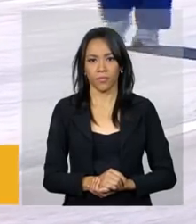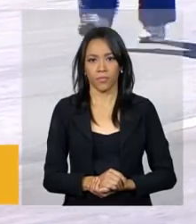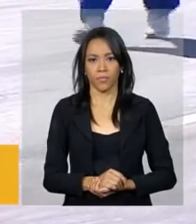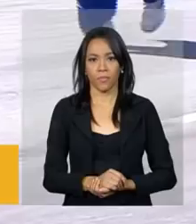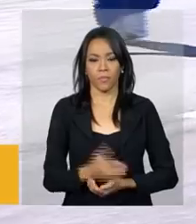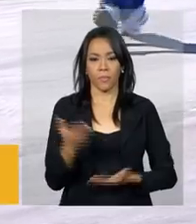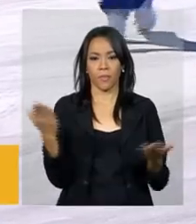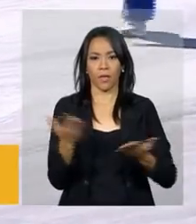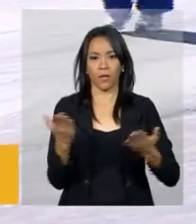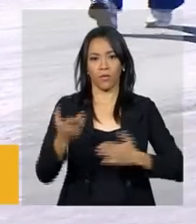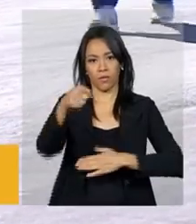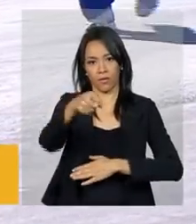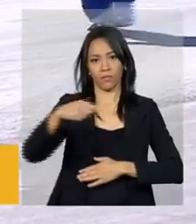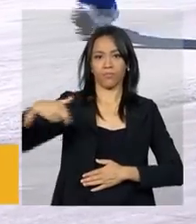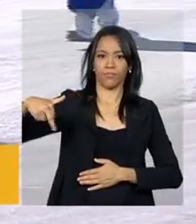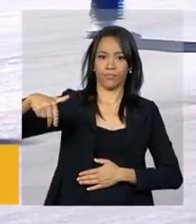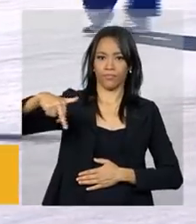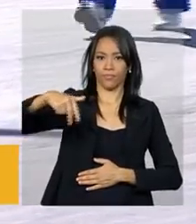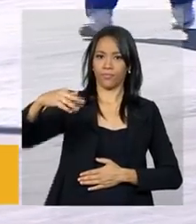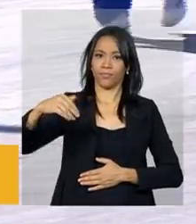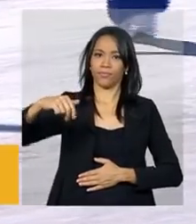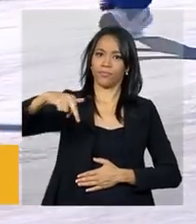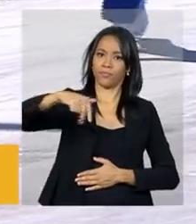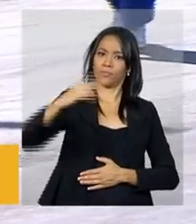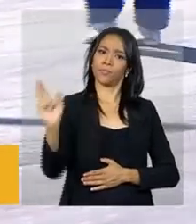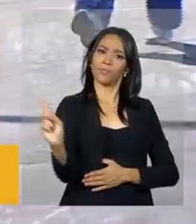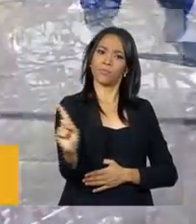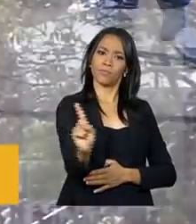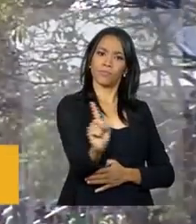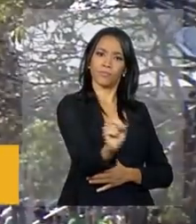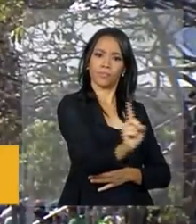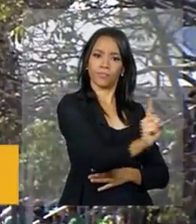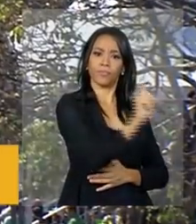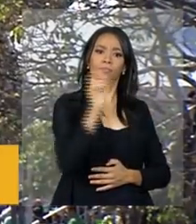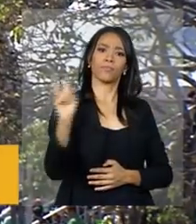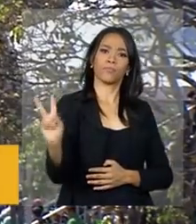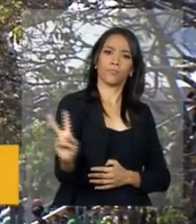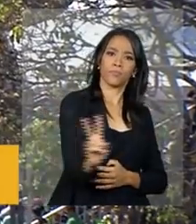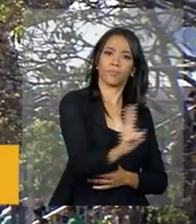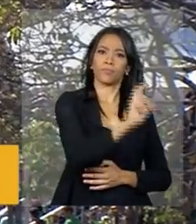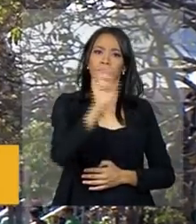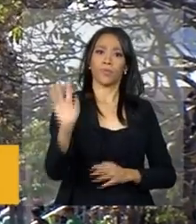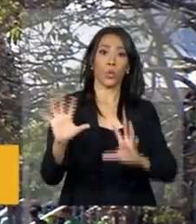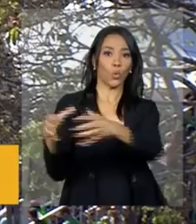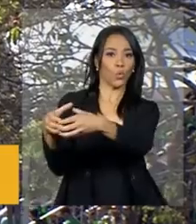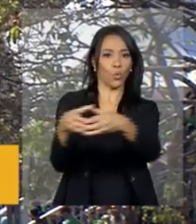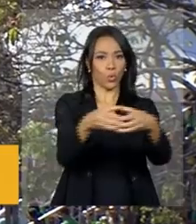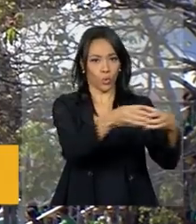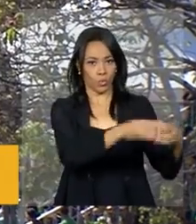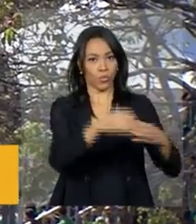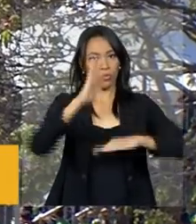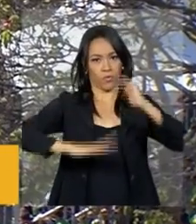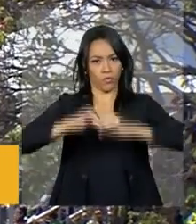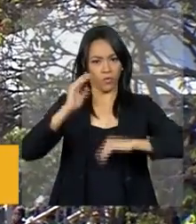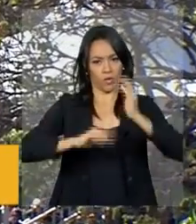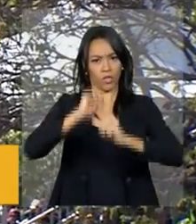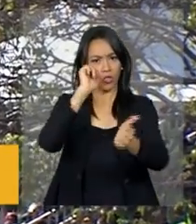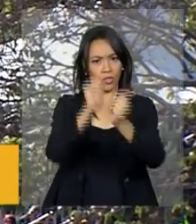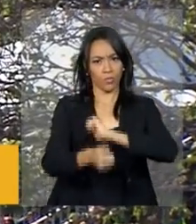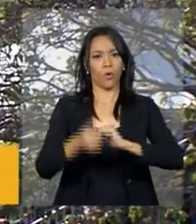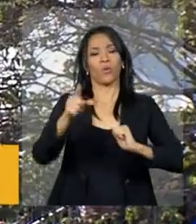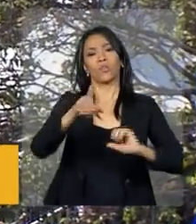Desfila neste momento o grupamento militar do Programa de Atletas de Alto Rendimento das Forças Armadas,